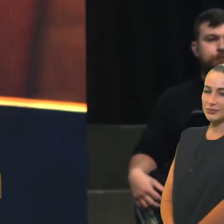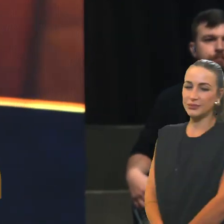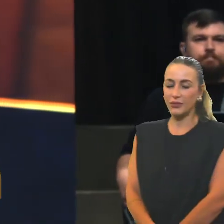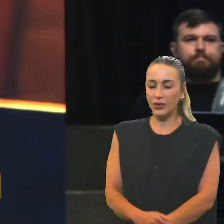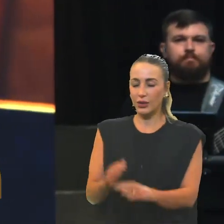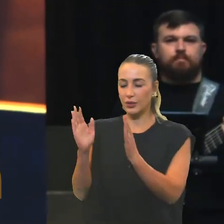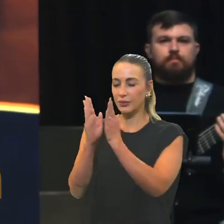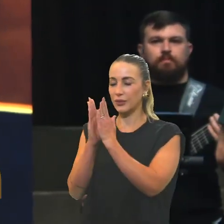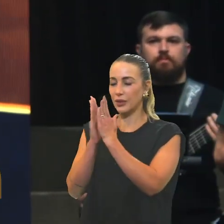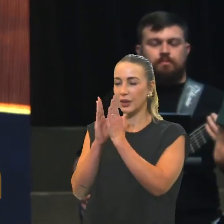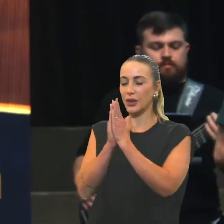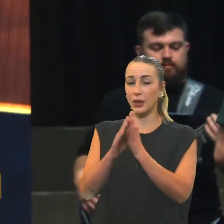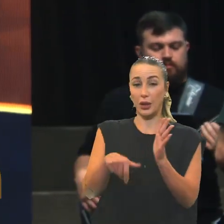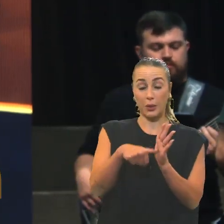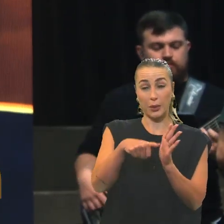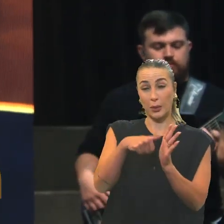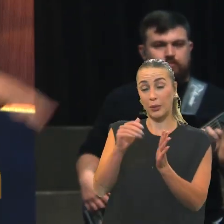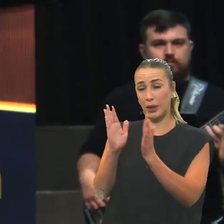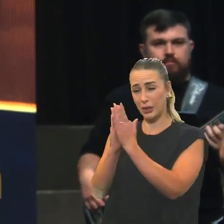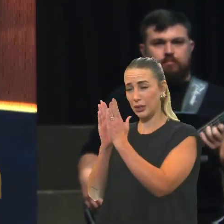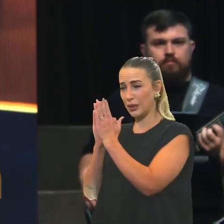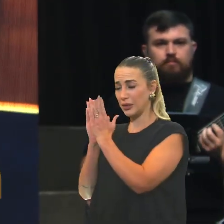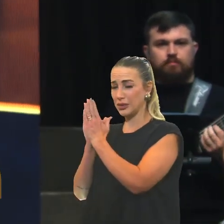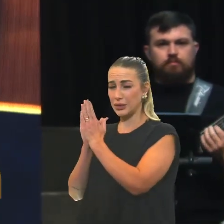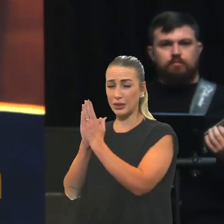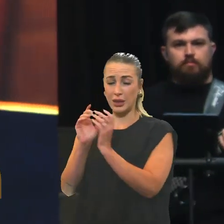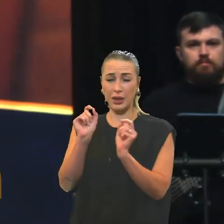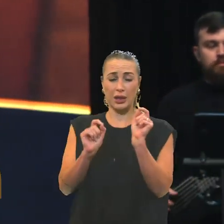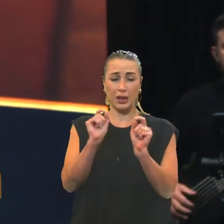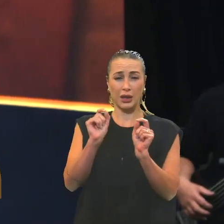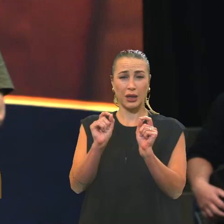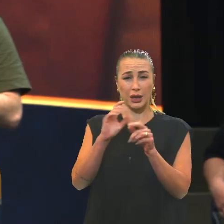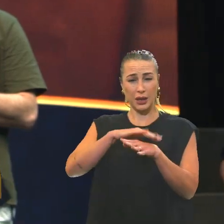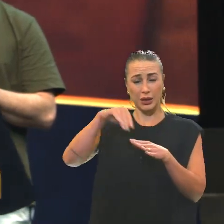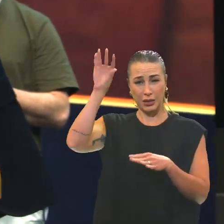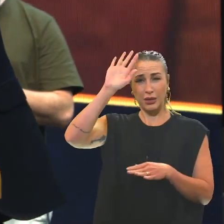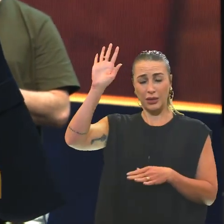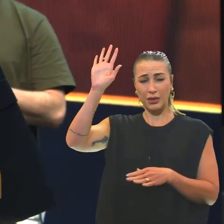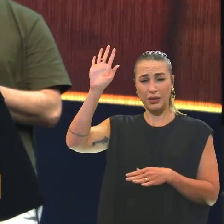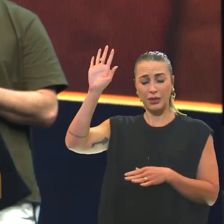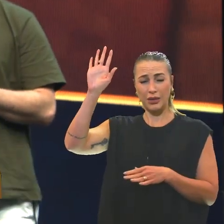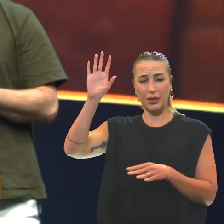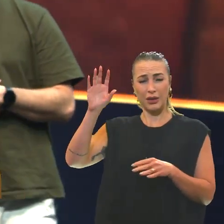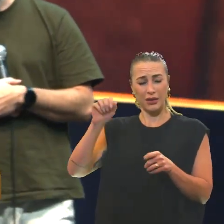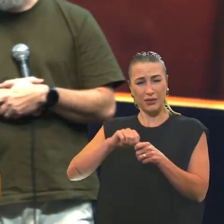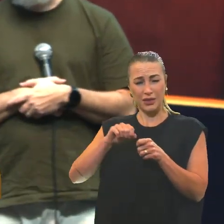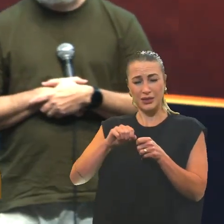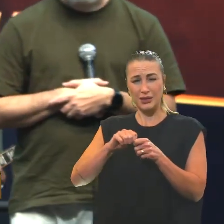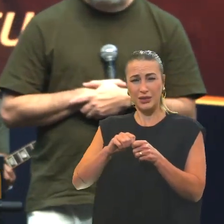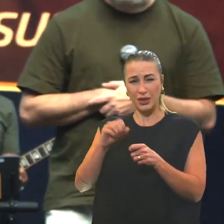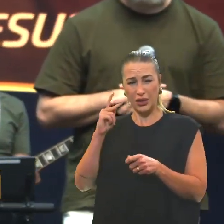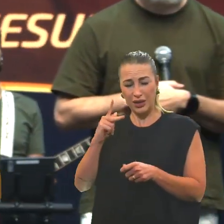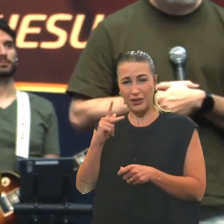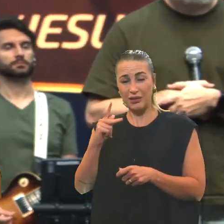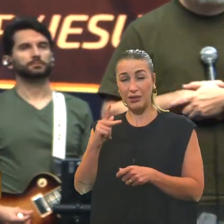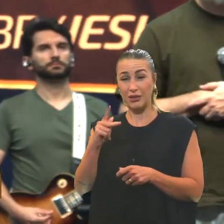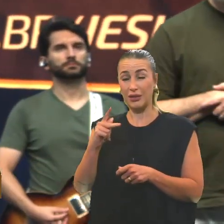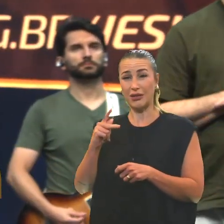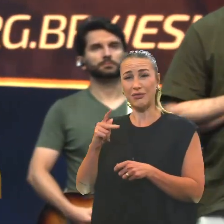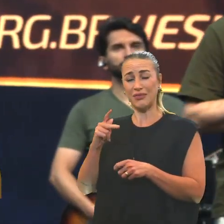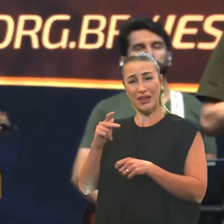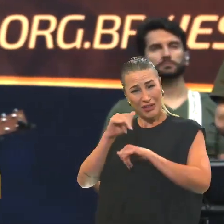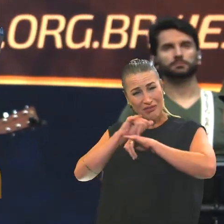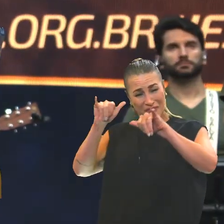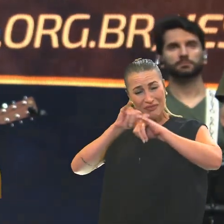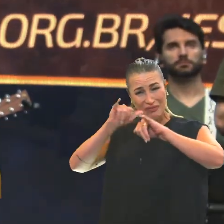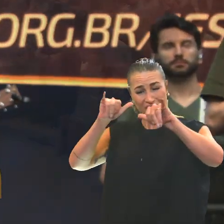A primeira oração, aqueles que levantaram a mão vão fazer comigo, tá bom? Toma coragem, fala alto. Você precisa entender